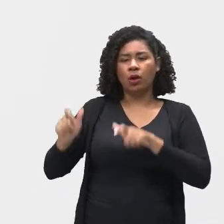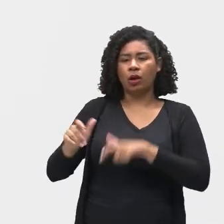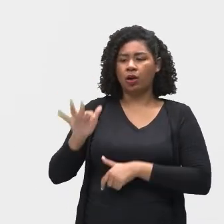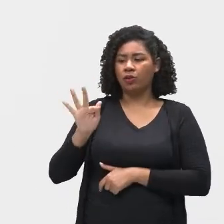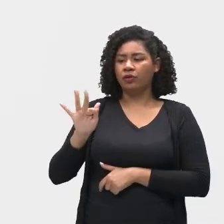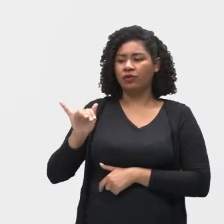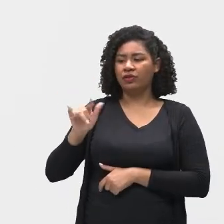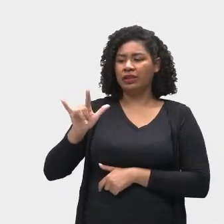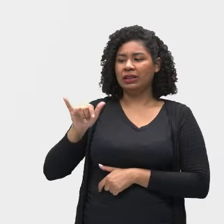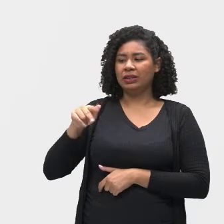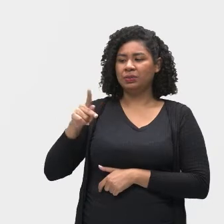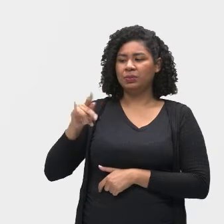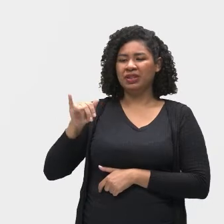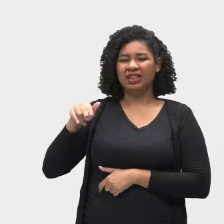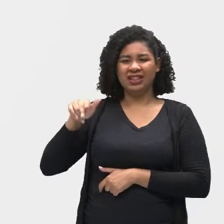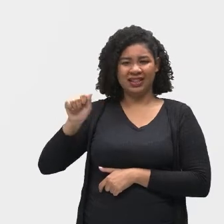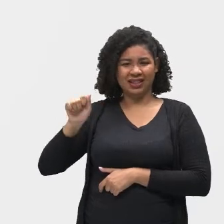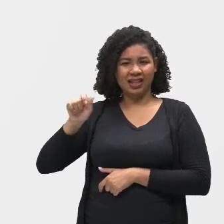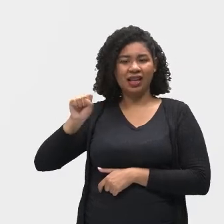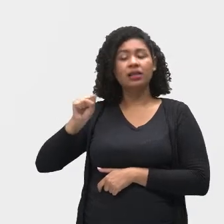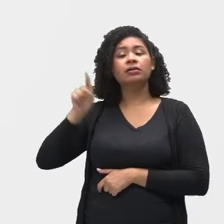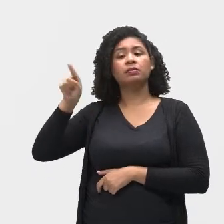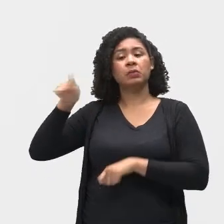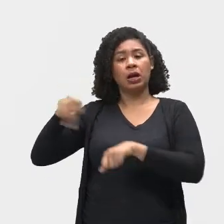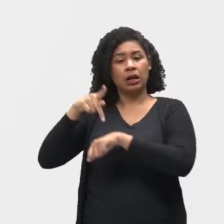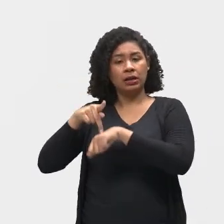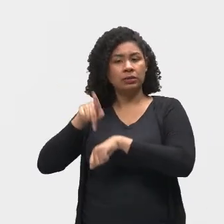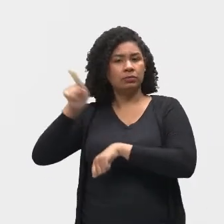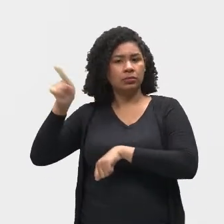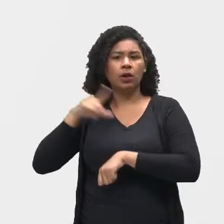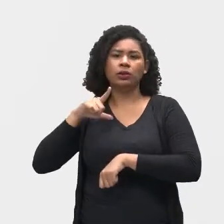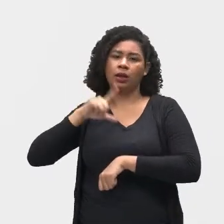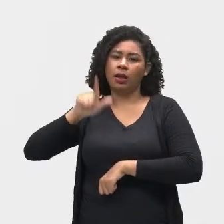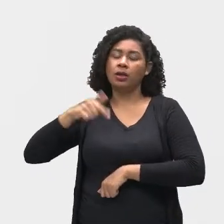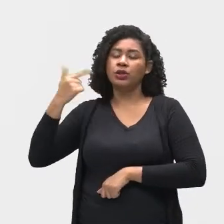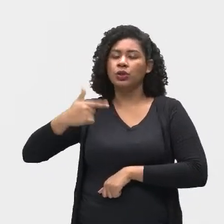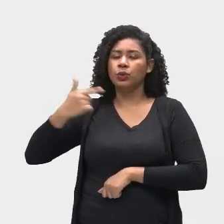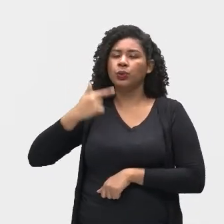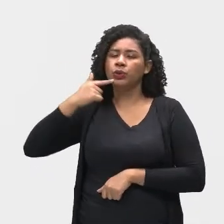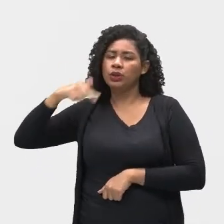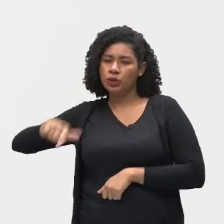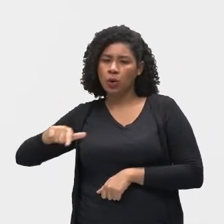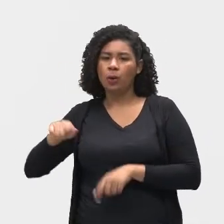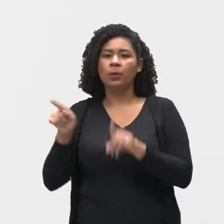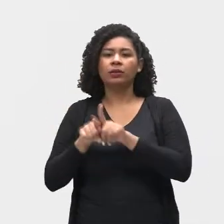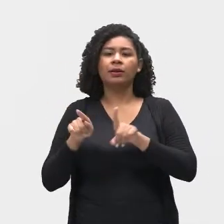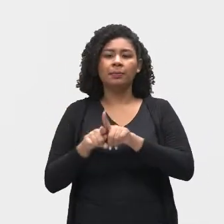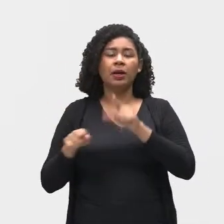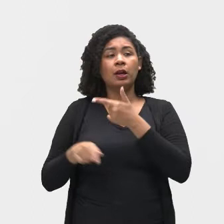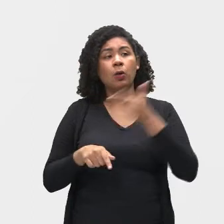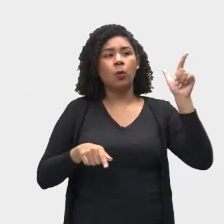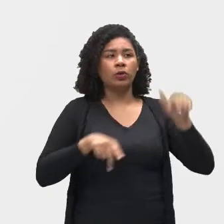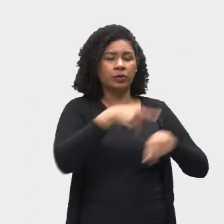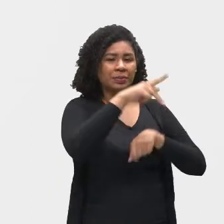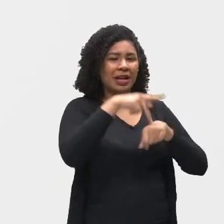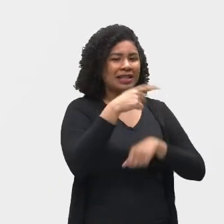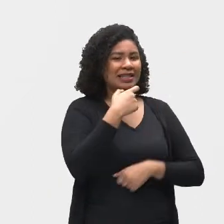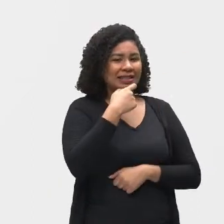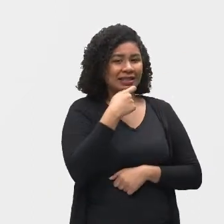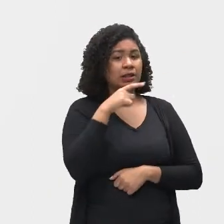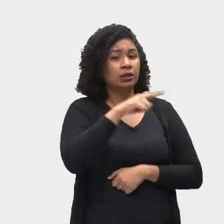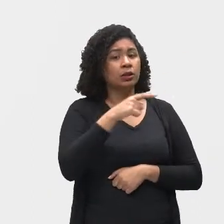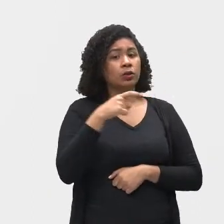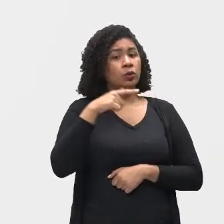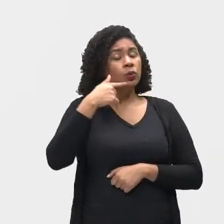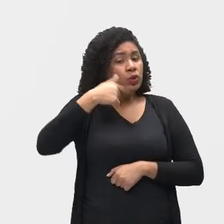em Malta, a língua oficial ali na Inglaterra, na Austrália. A língua inglesa,